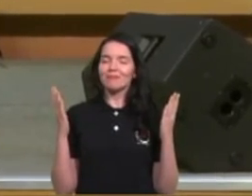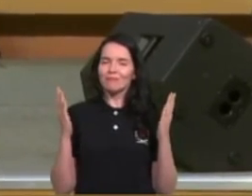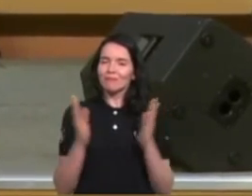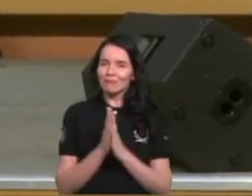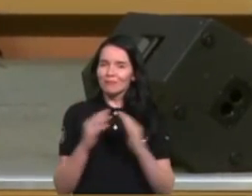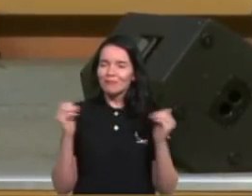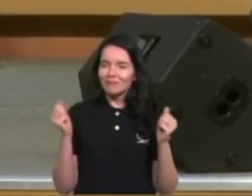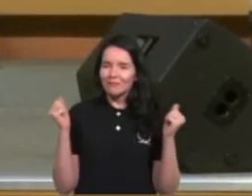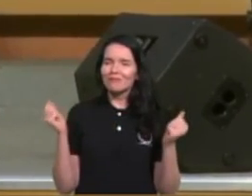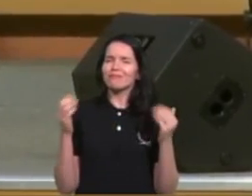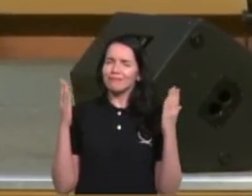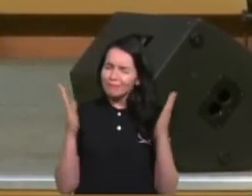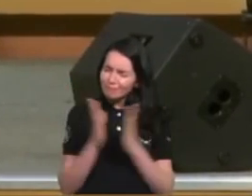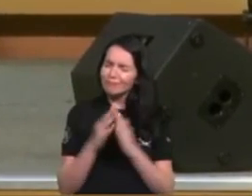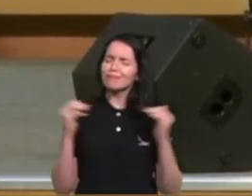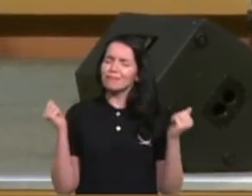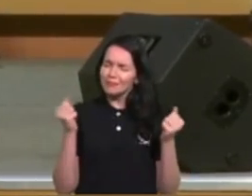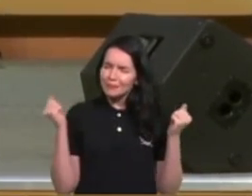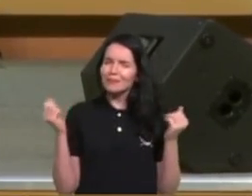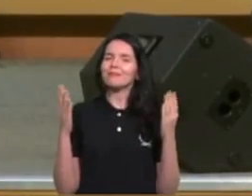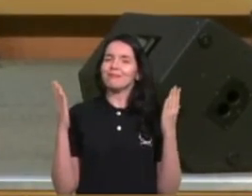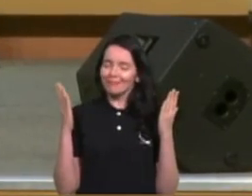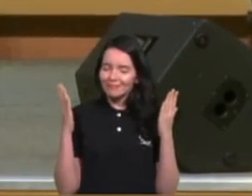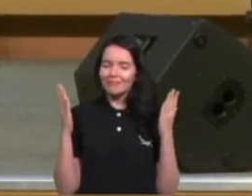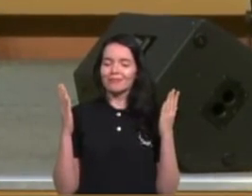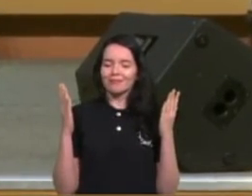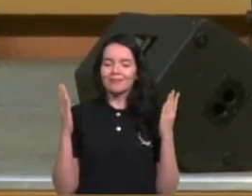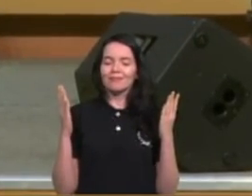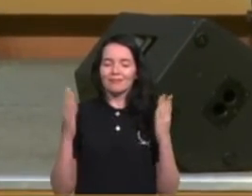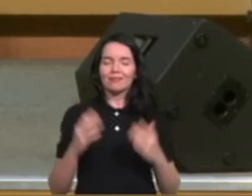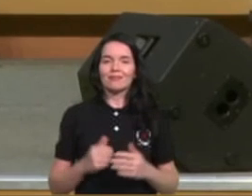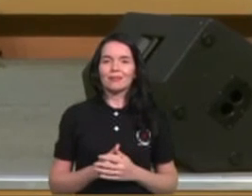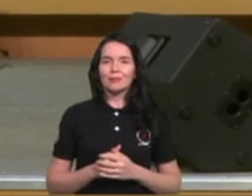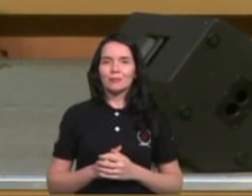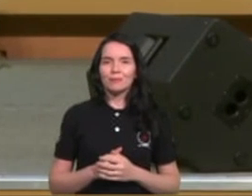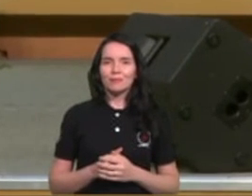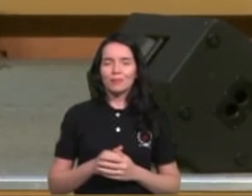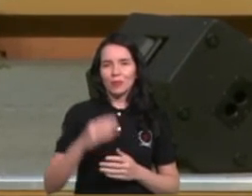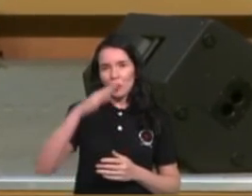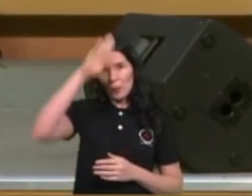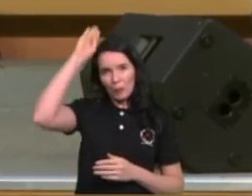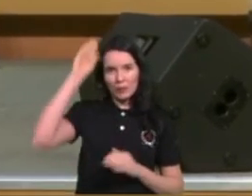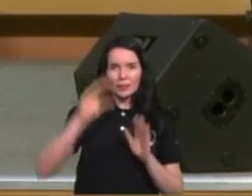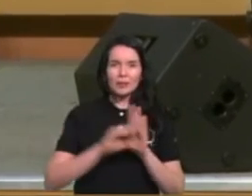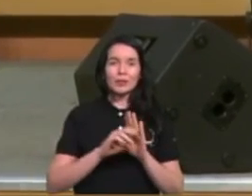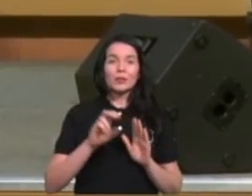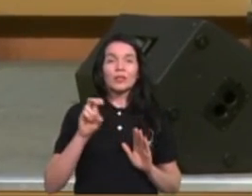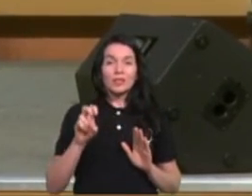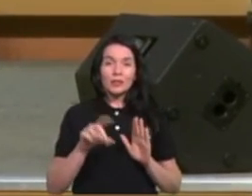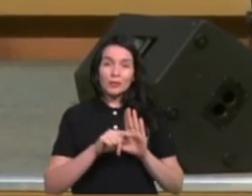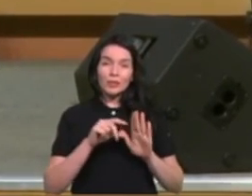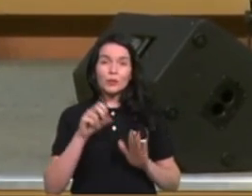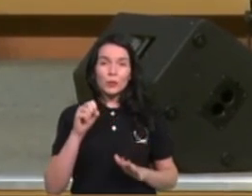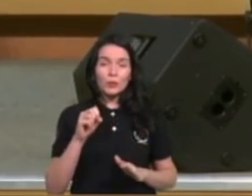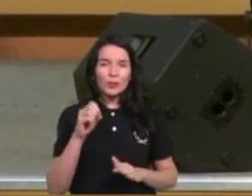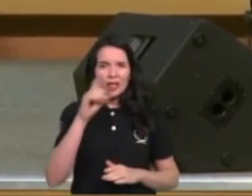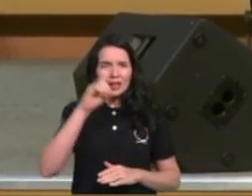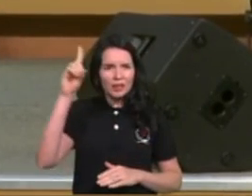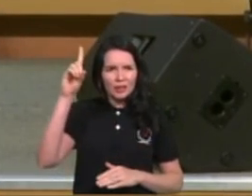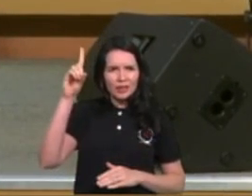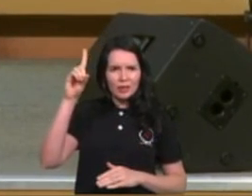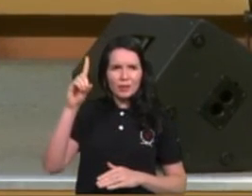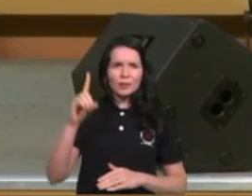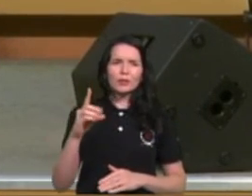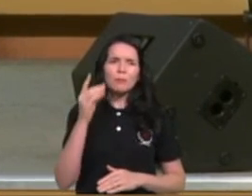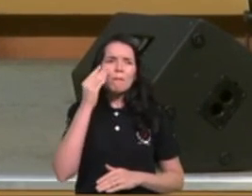o aleluia aleluia aleluia Romanos 58 de Deus prova o seu